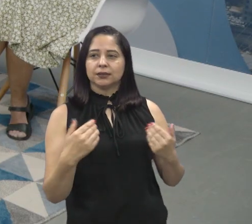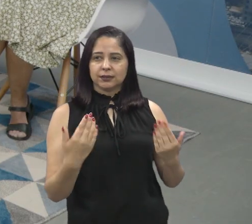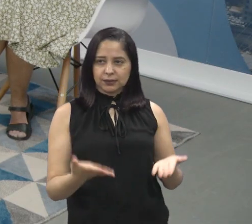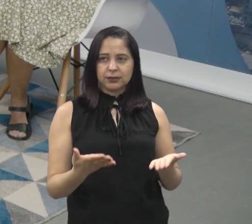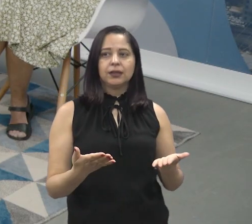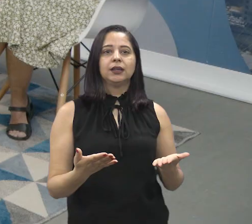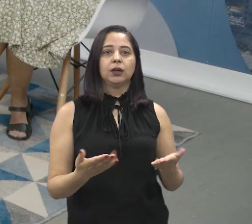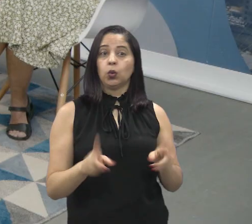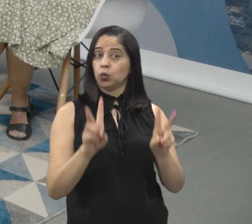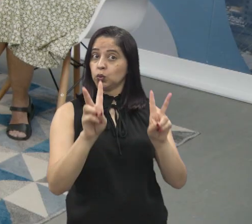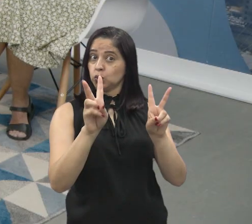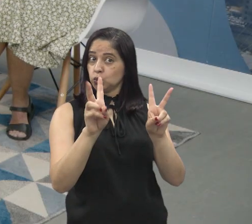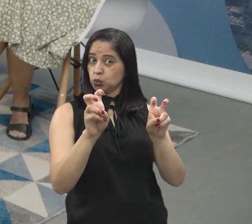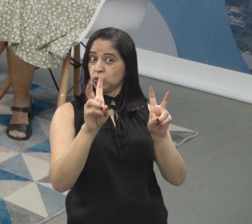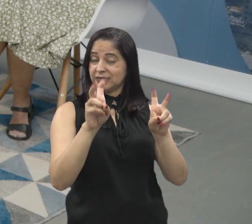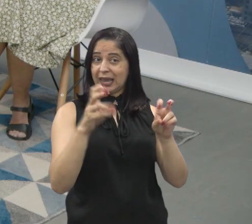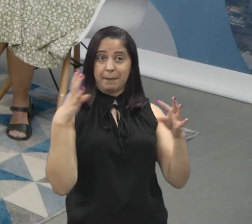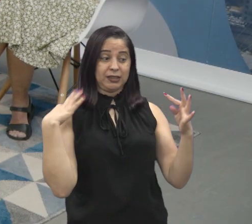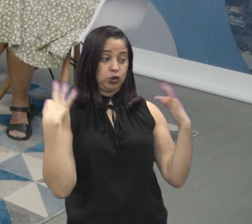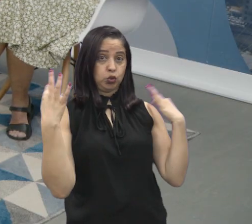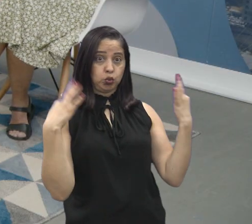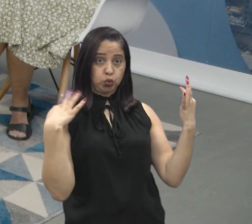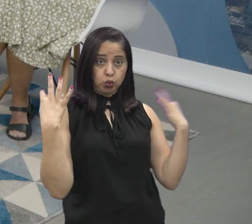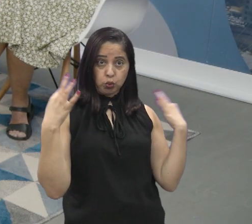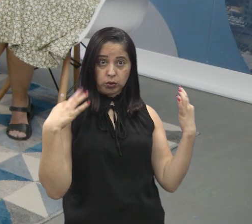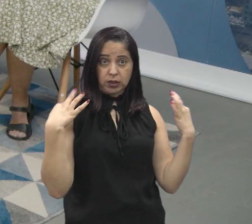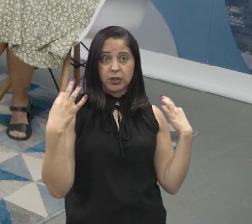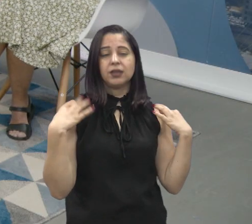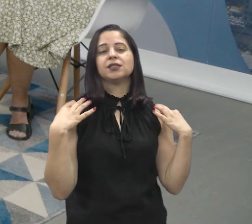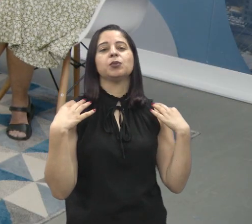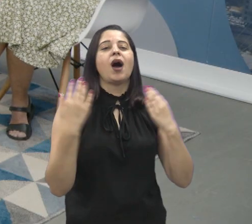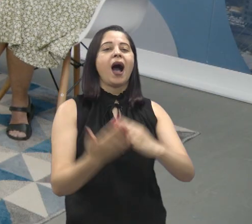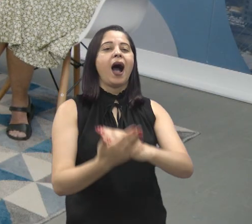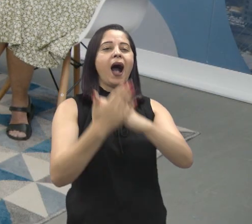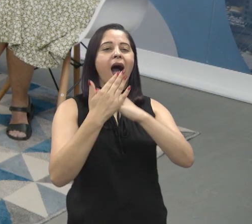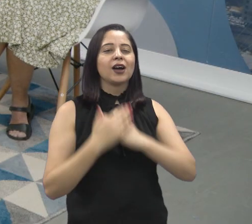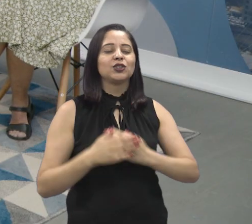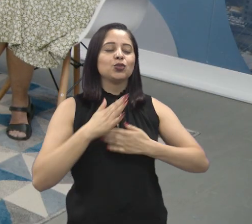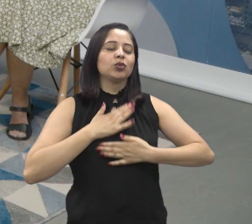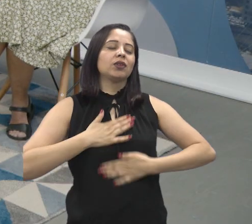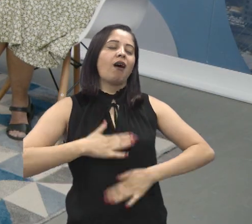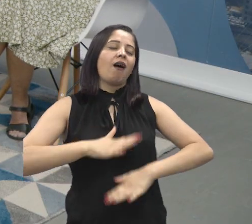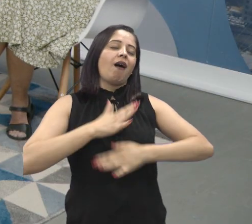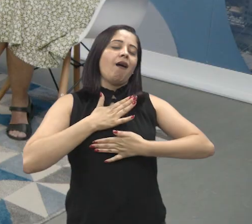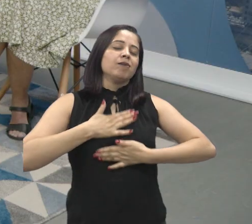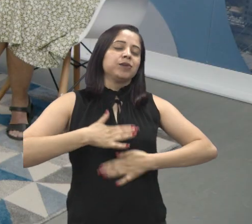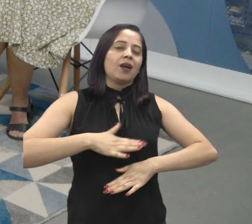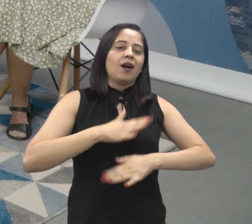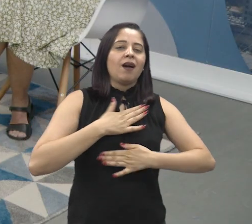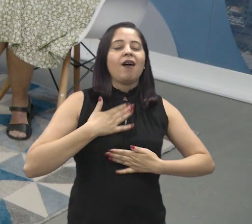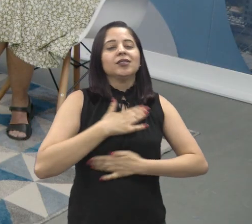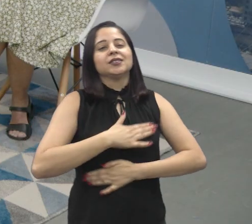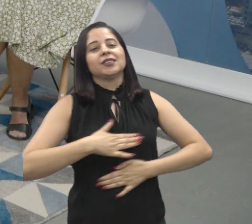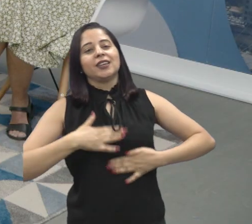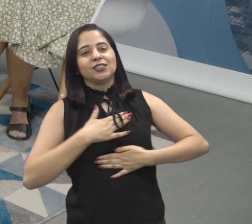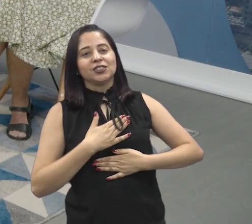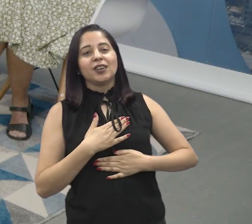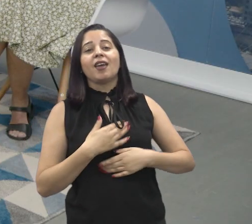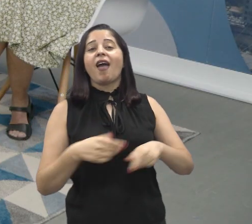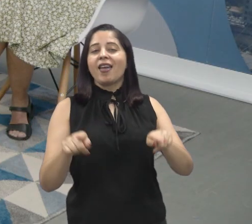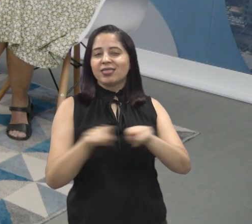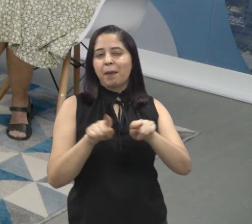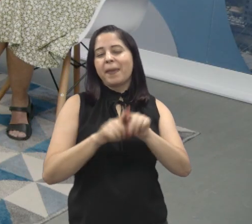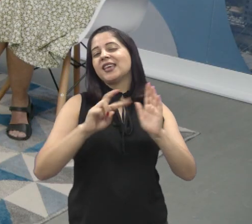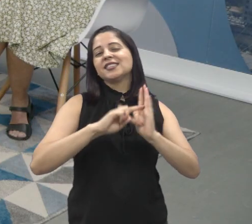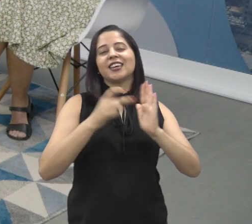fala do turismo, né, ele aumenta também, né, a dopamina, prazer. Então, ele é uma terapia também,